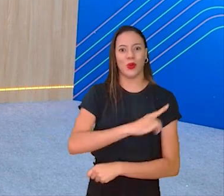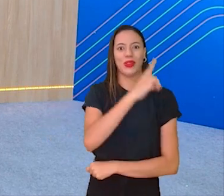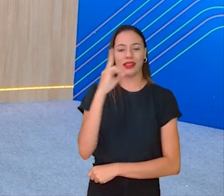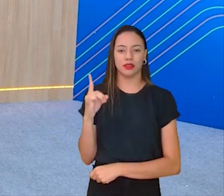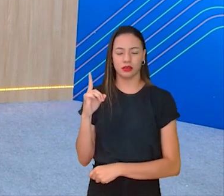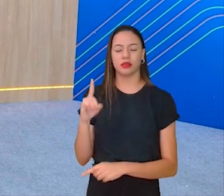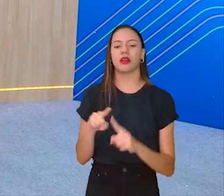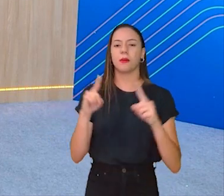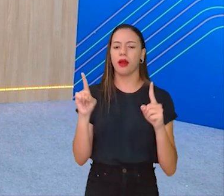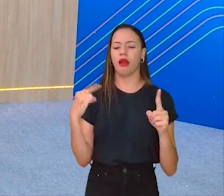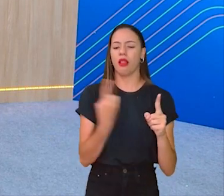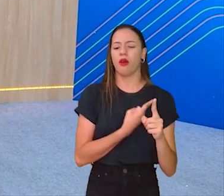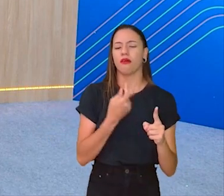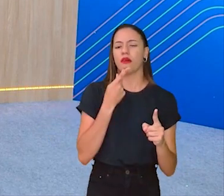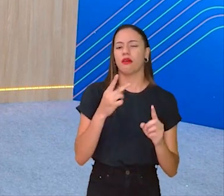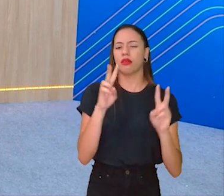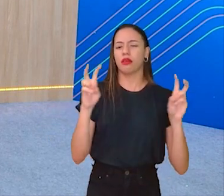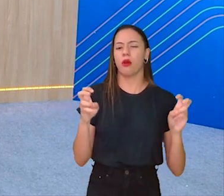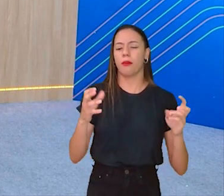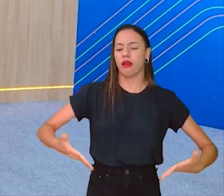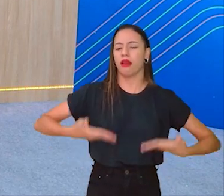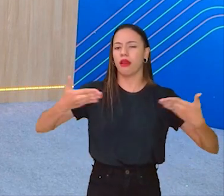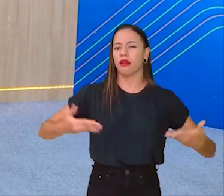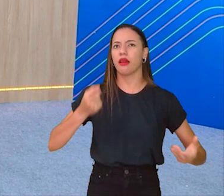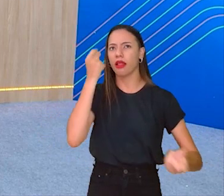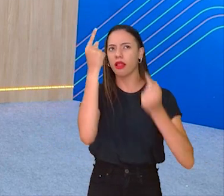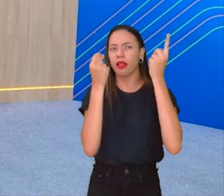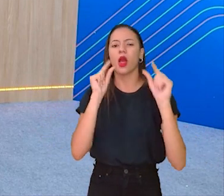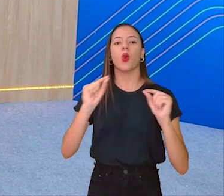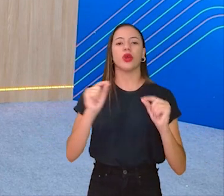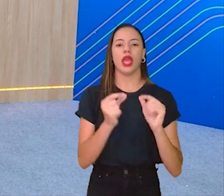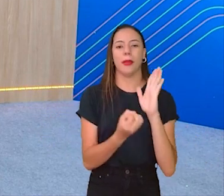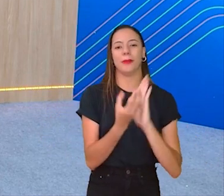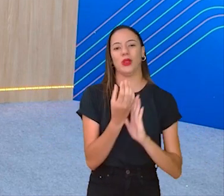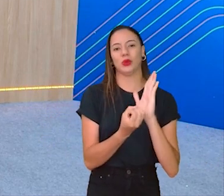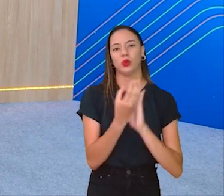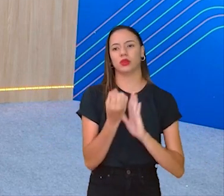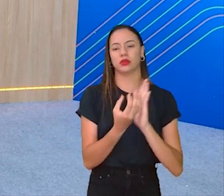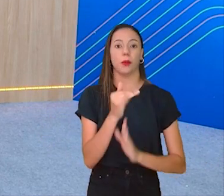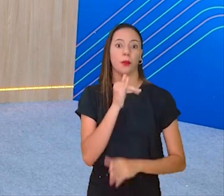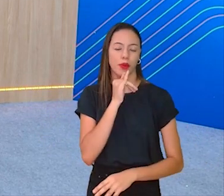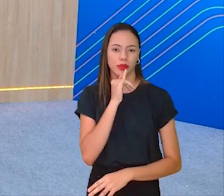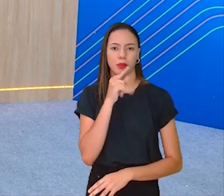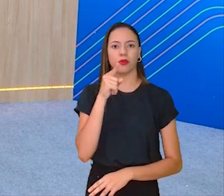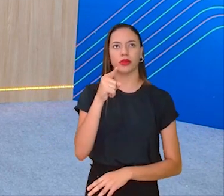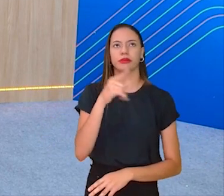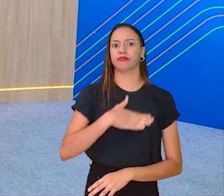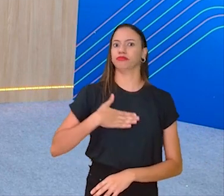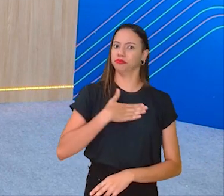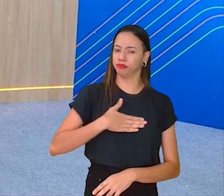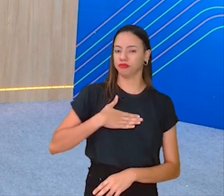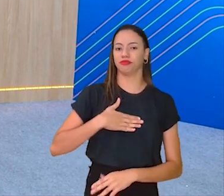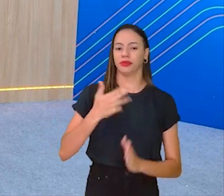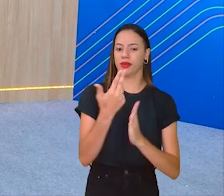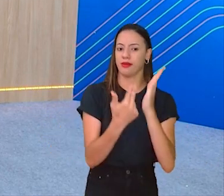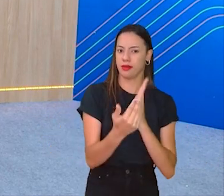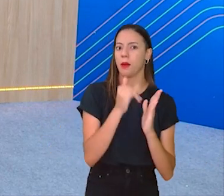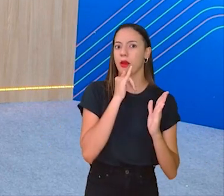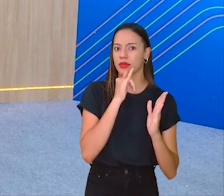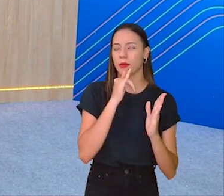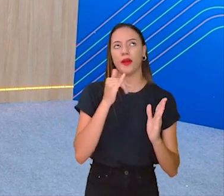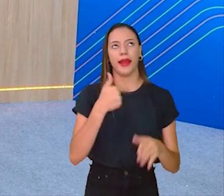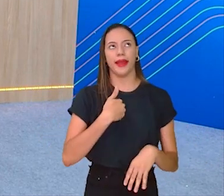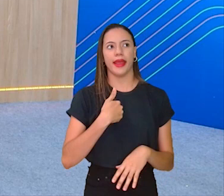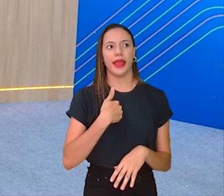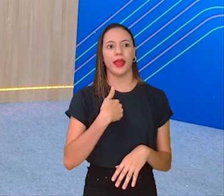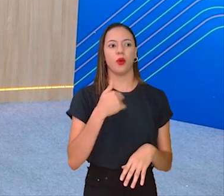como a gente está falando de estimular a criatividade, é uma rotina de produção, por exemplo. De uma vez por dia, você gosta de desenhar. Então, vou passar 2